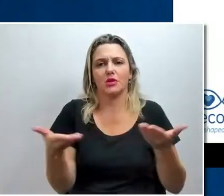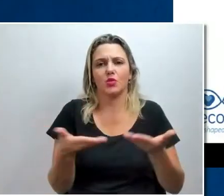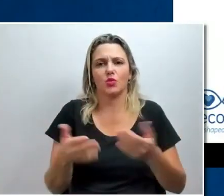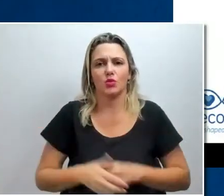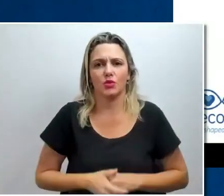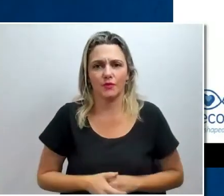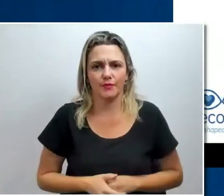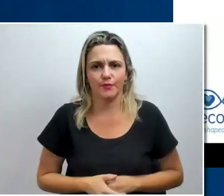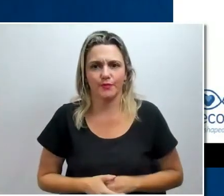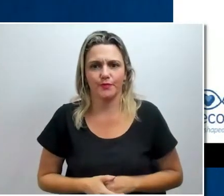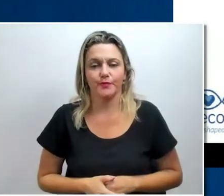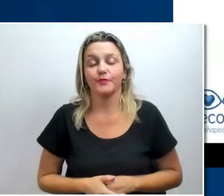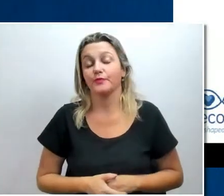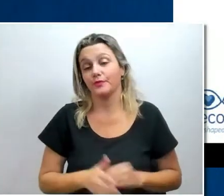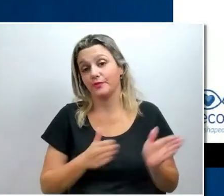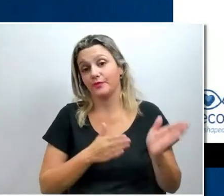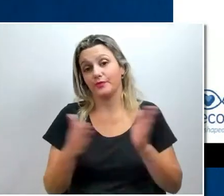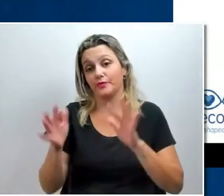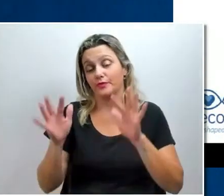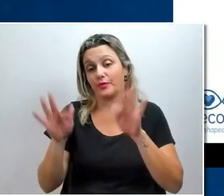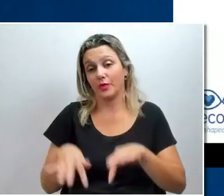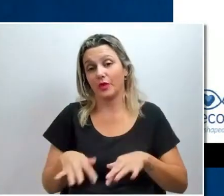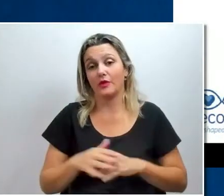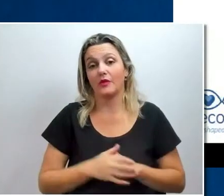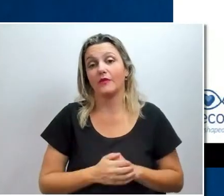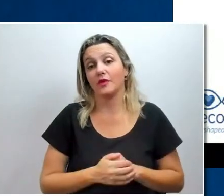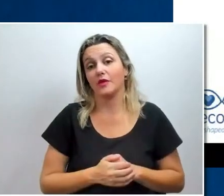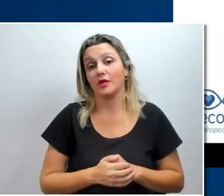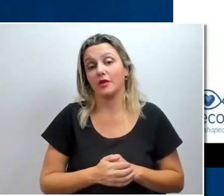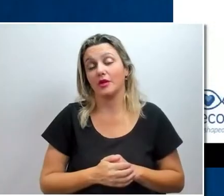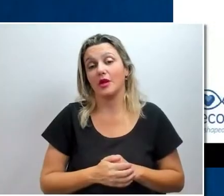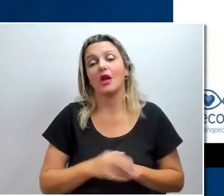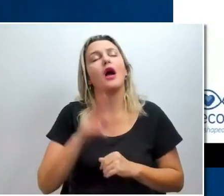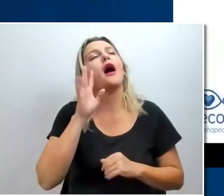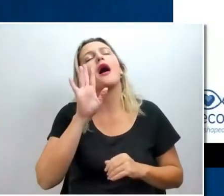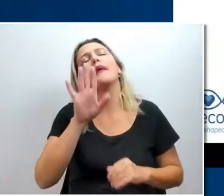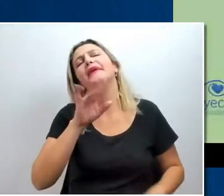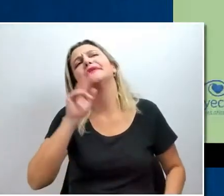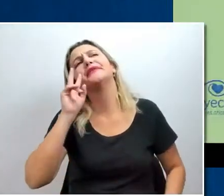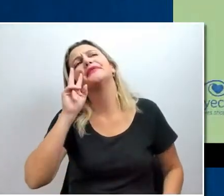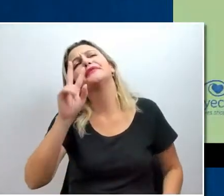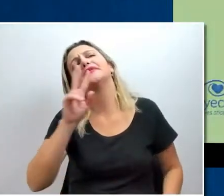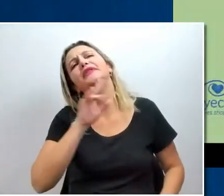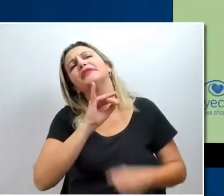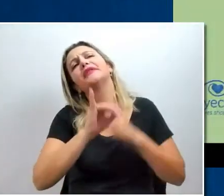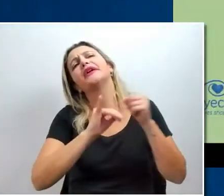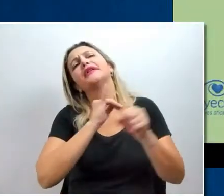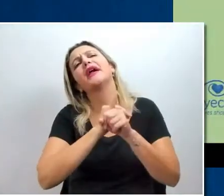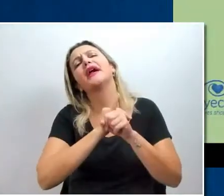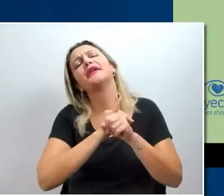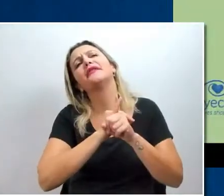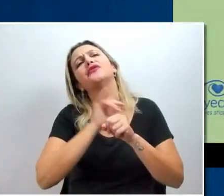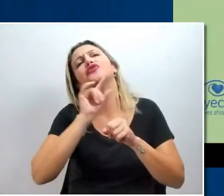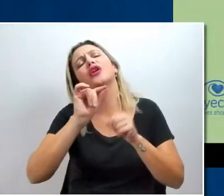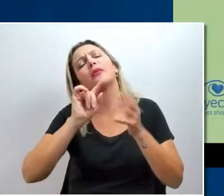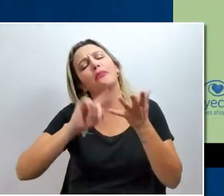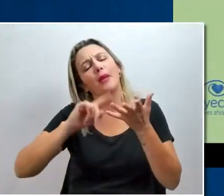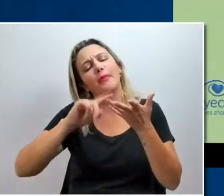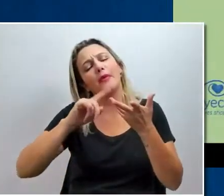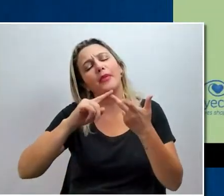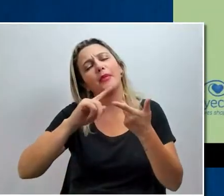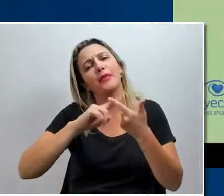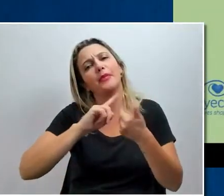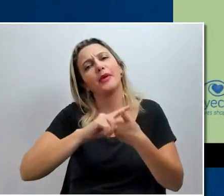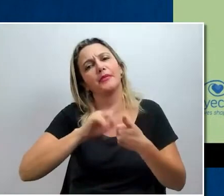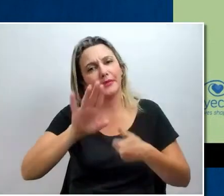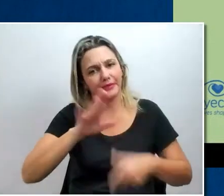Bom, para terminar, né, o doutor internet, mas eu li na internet que, né, mas eu li, isso nós vamos falar mais um pouco, né?